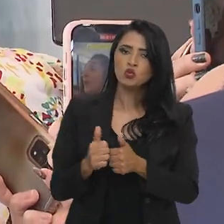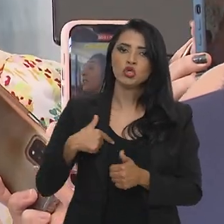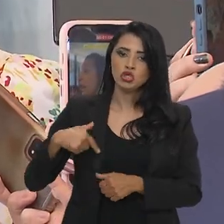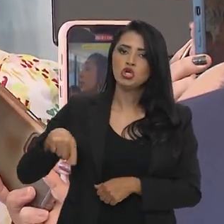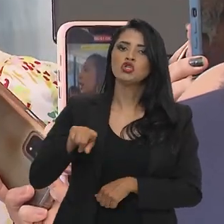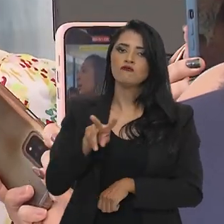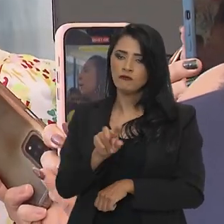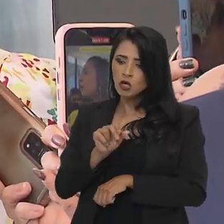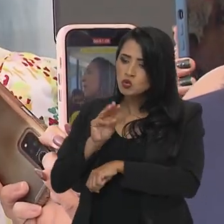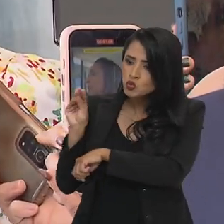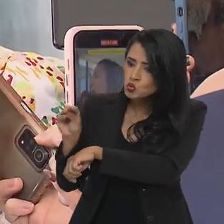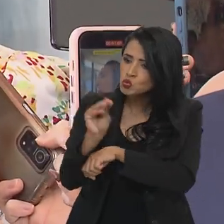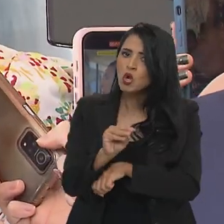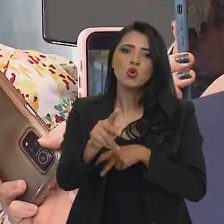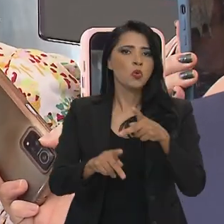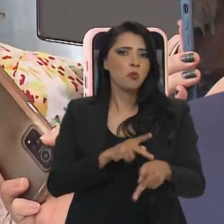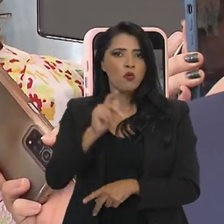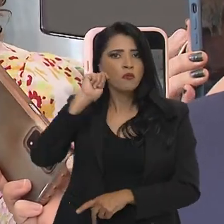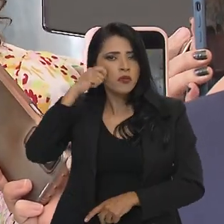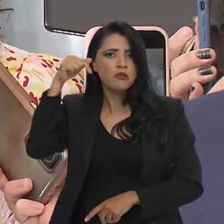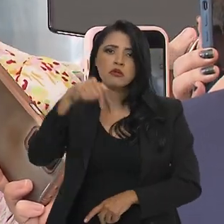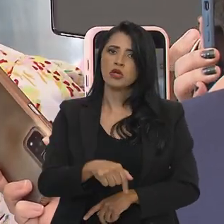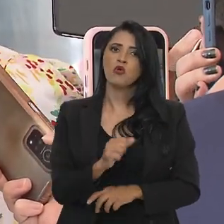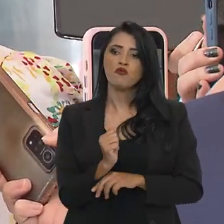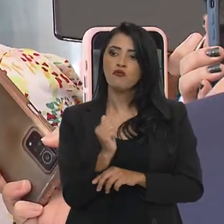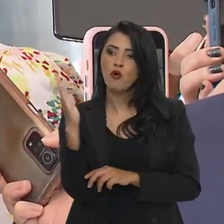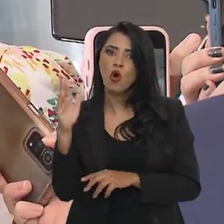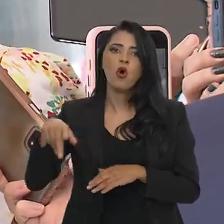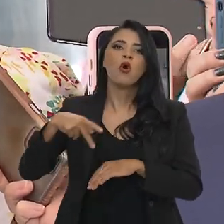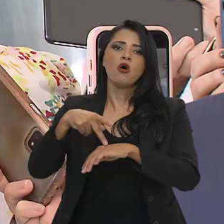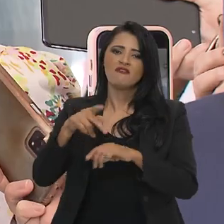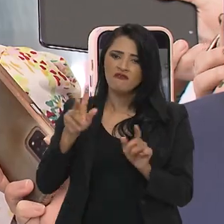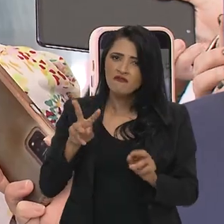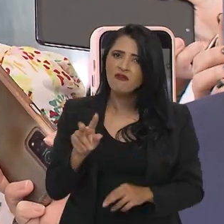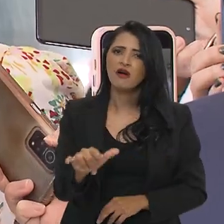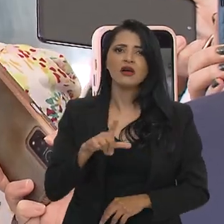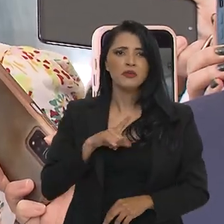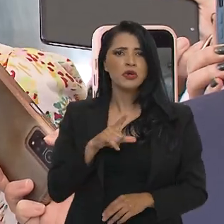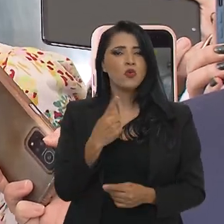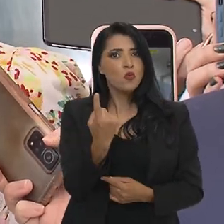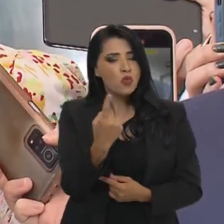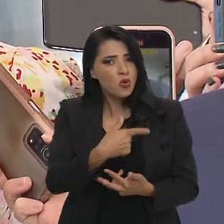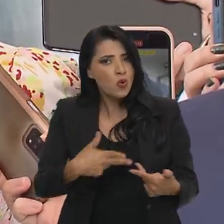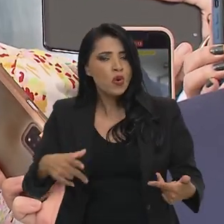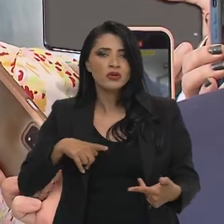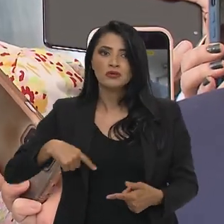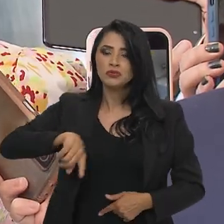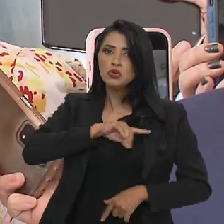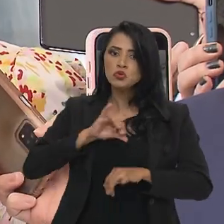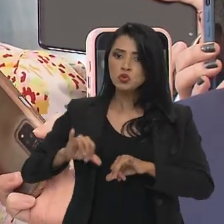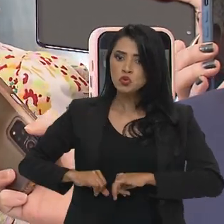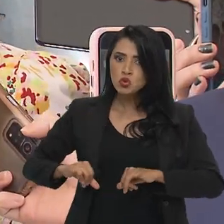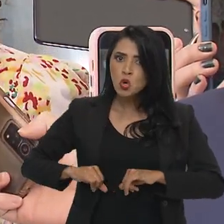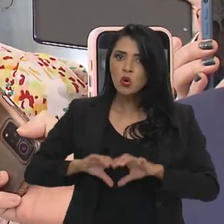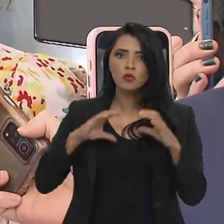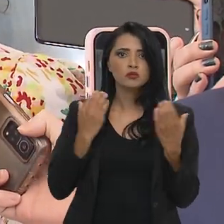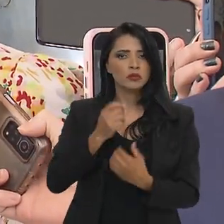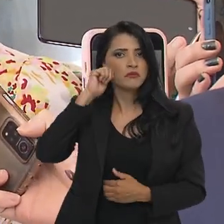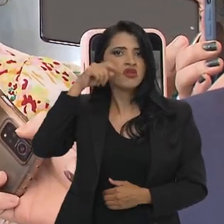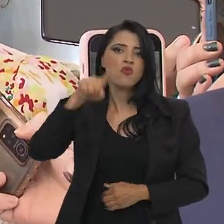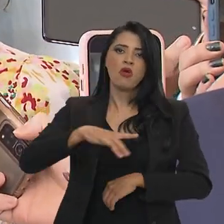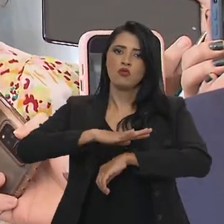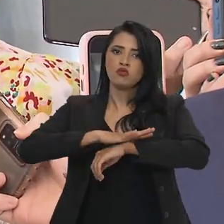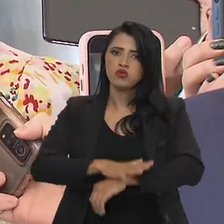que a gente vai estar cuidando do povo brasileiro preto, seja aqui ou fora do país, porque se tem alguma coisa que assola a nossa